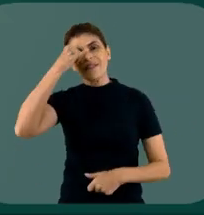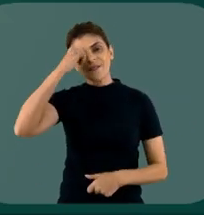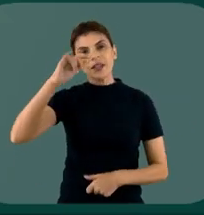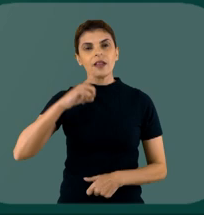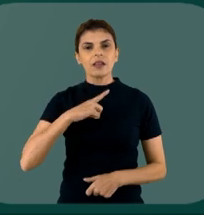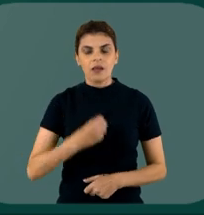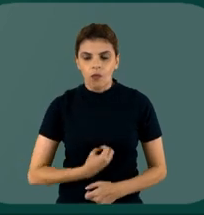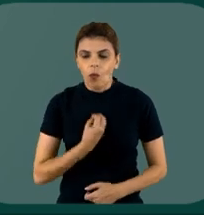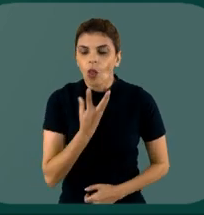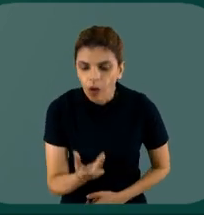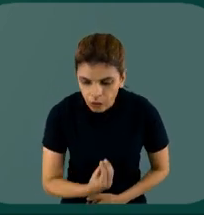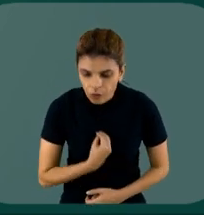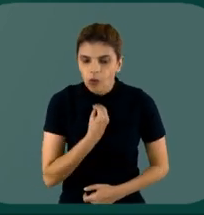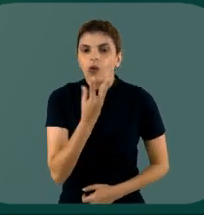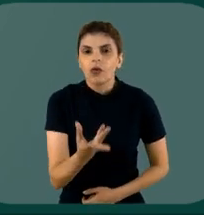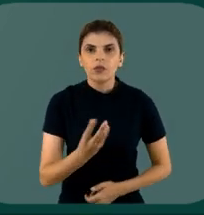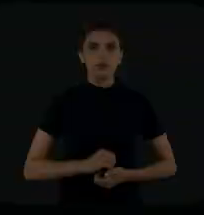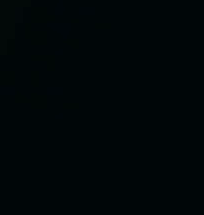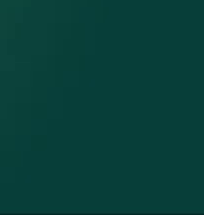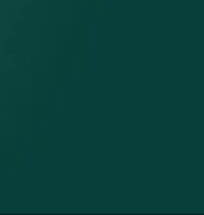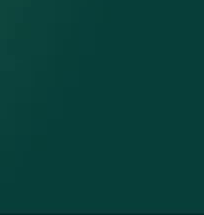haja refluxo.